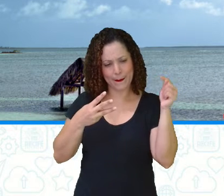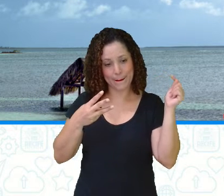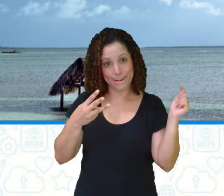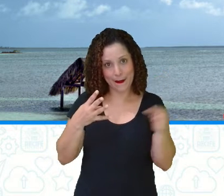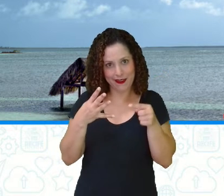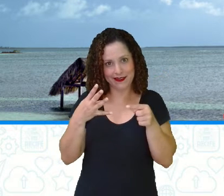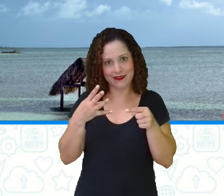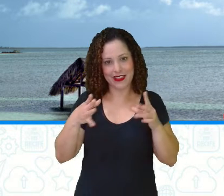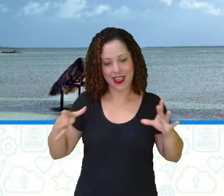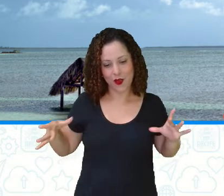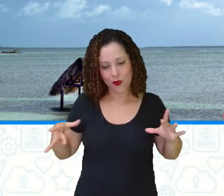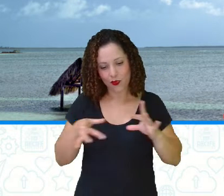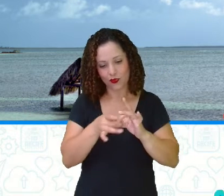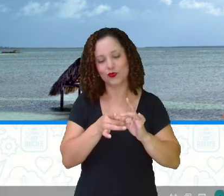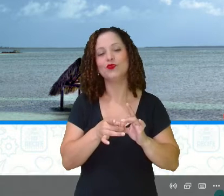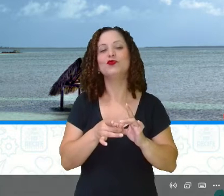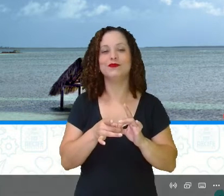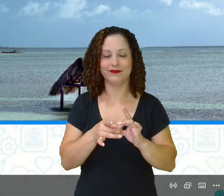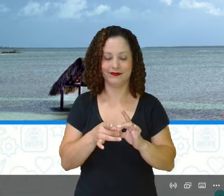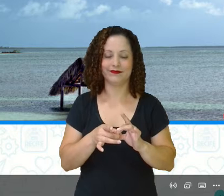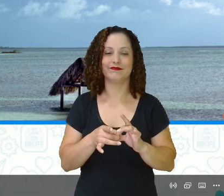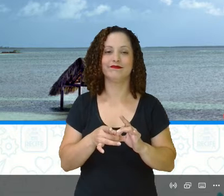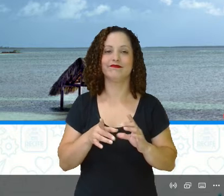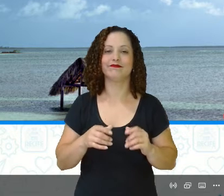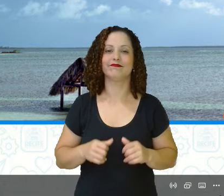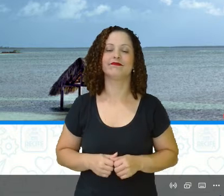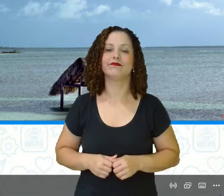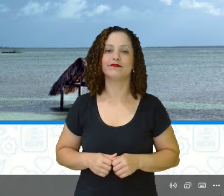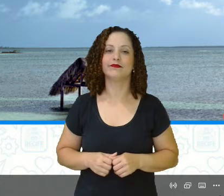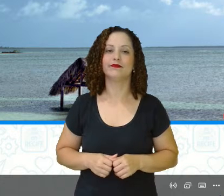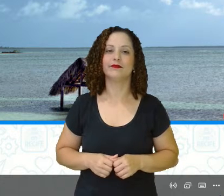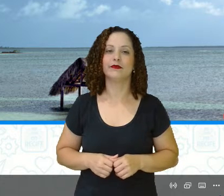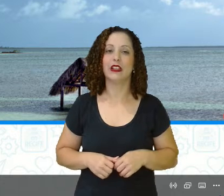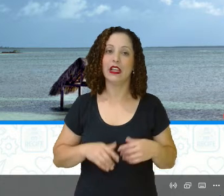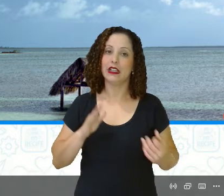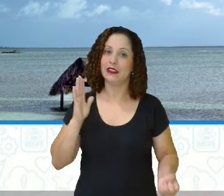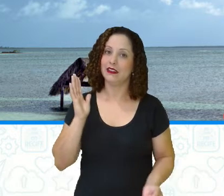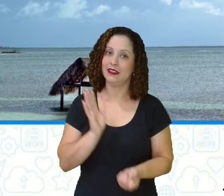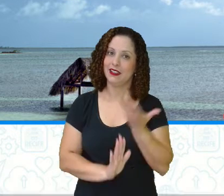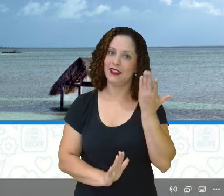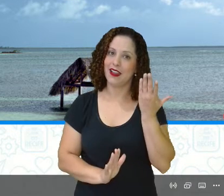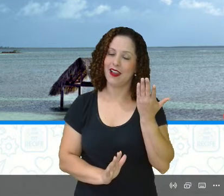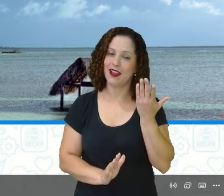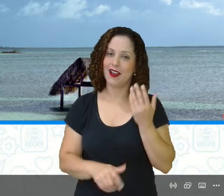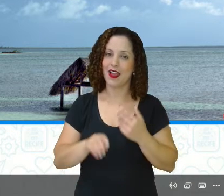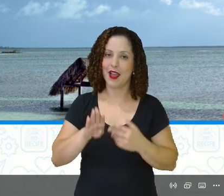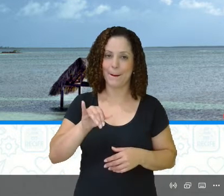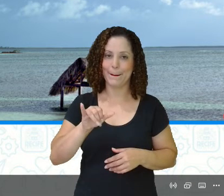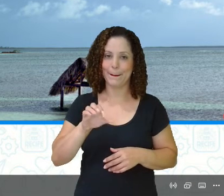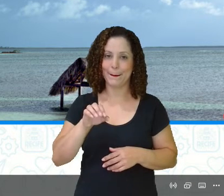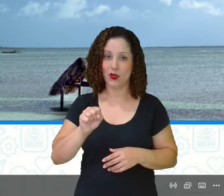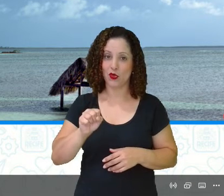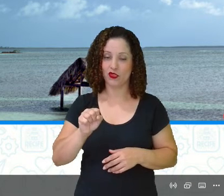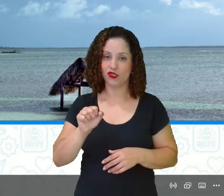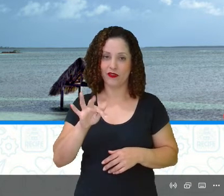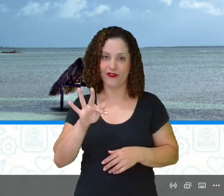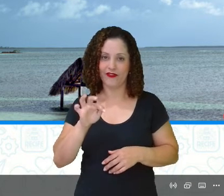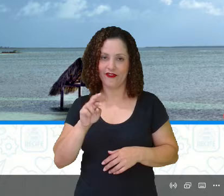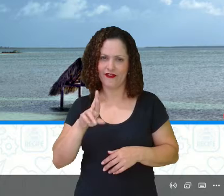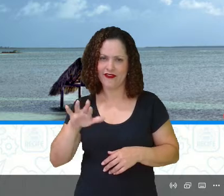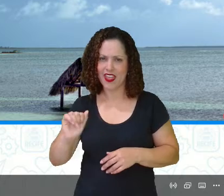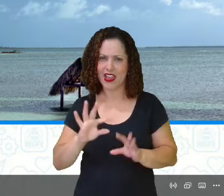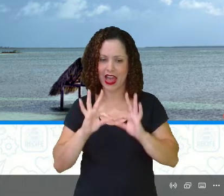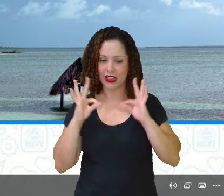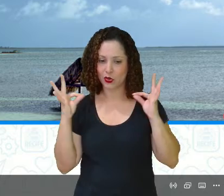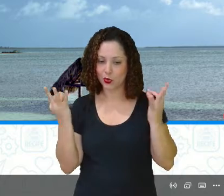atmosfera e hidrosfera vai formar a biosfera, que é todo o conjunto,